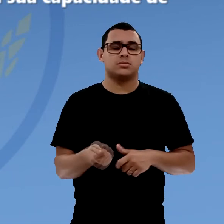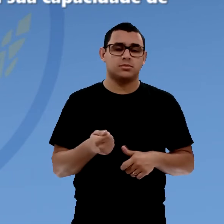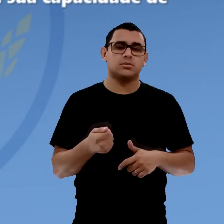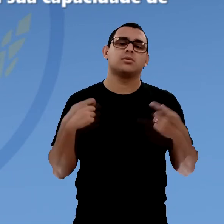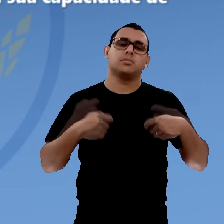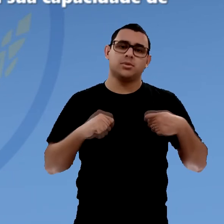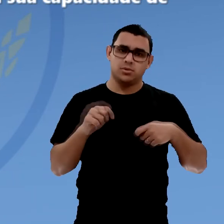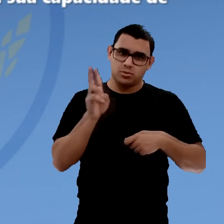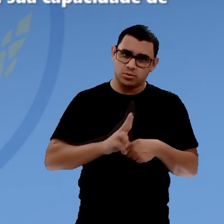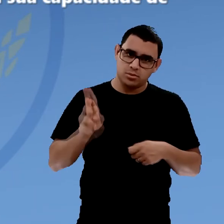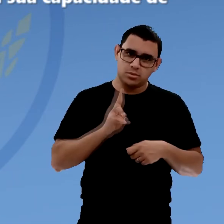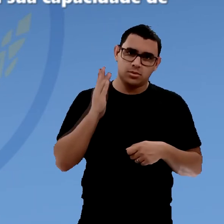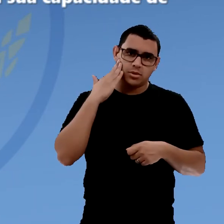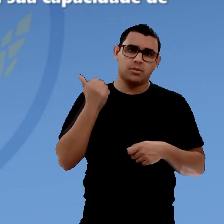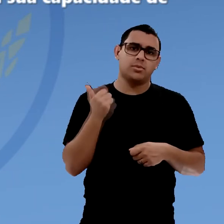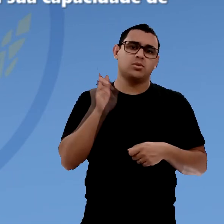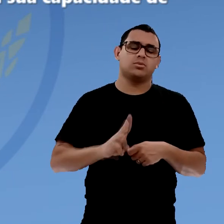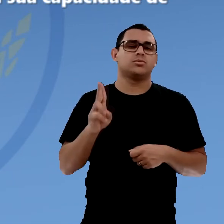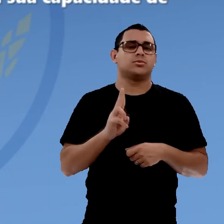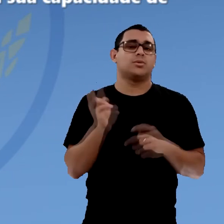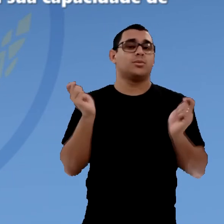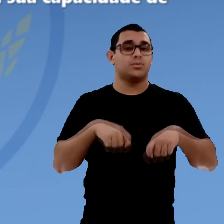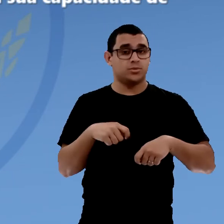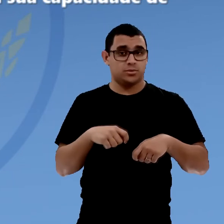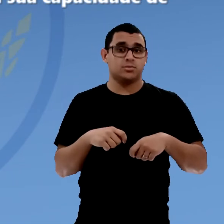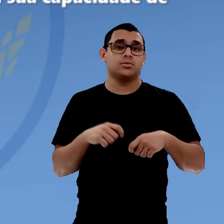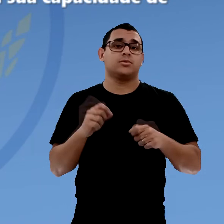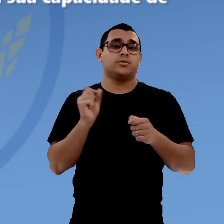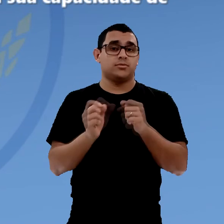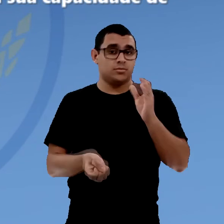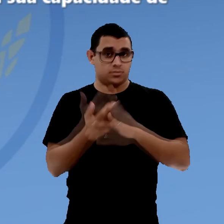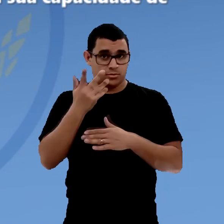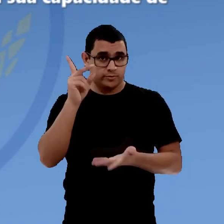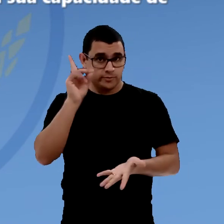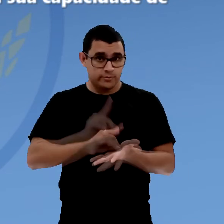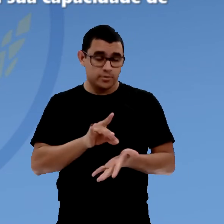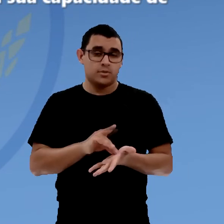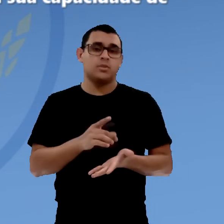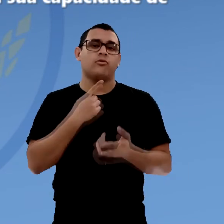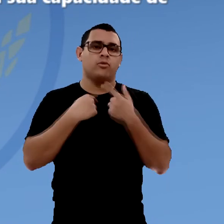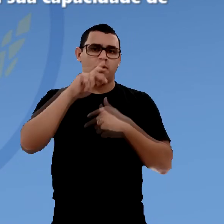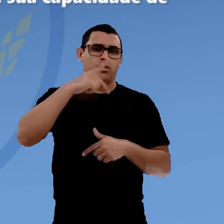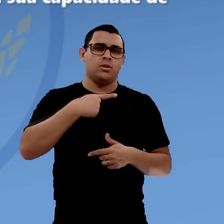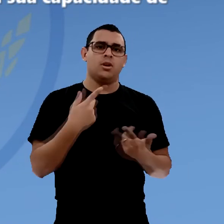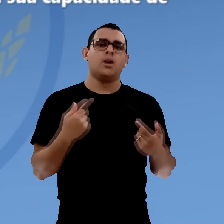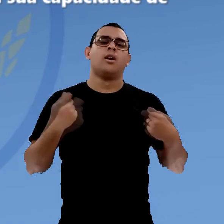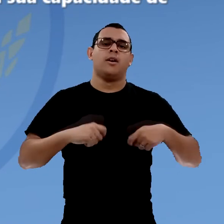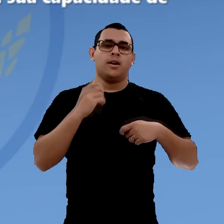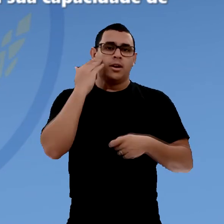saber utilizar esses recursos de poder e dominação para fazer valer a sua vontade. Tem que